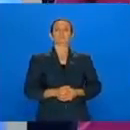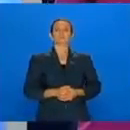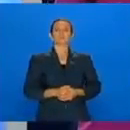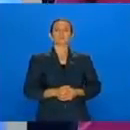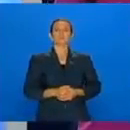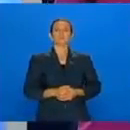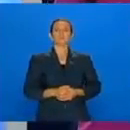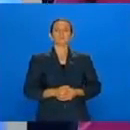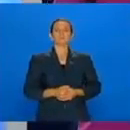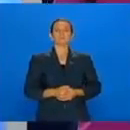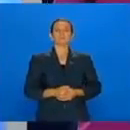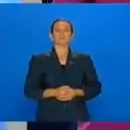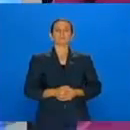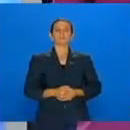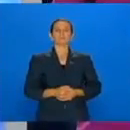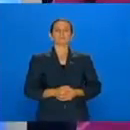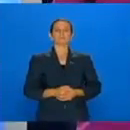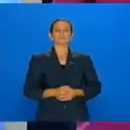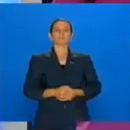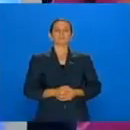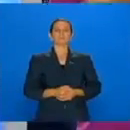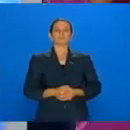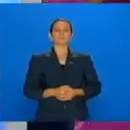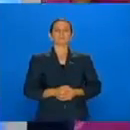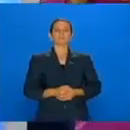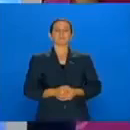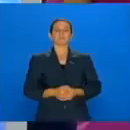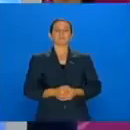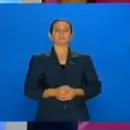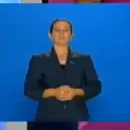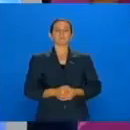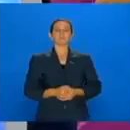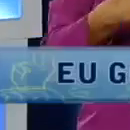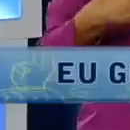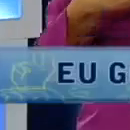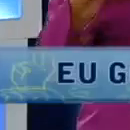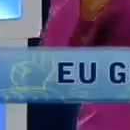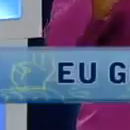e a frase eu gosto de macarrão.